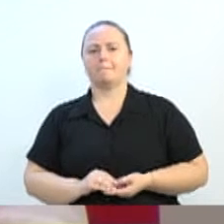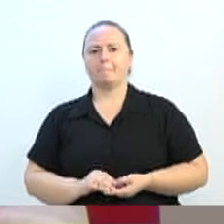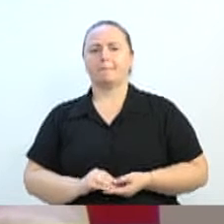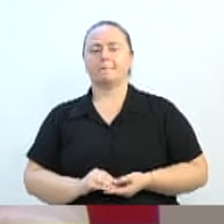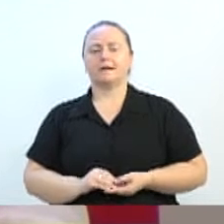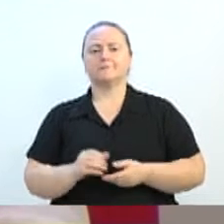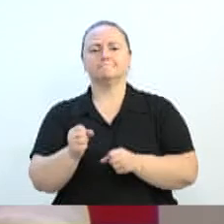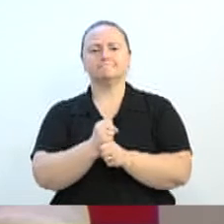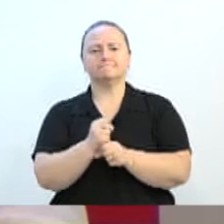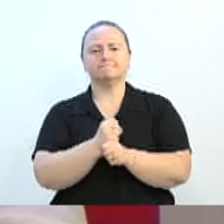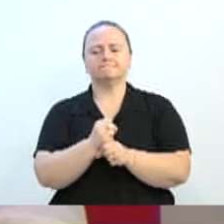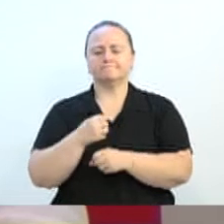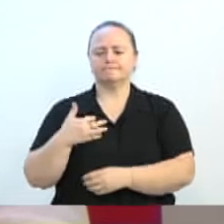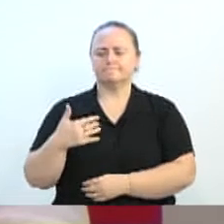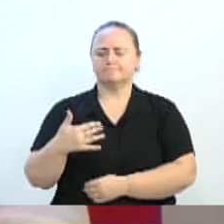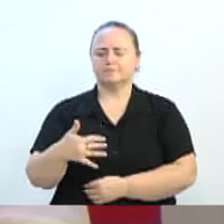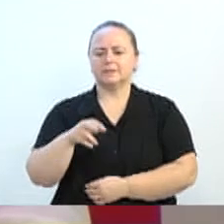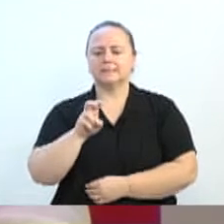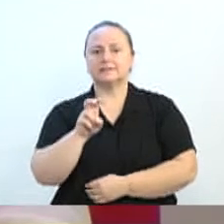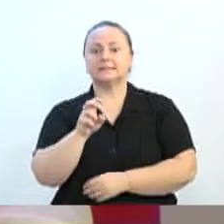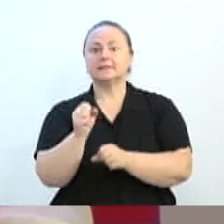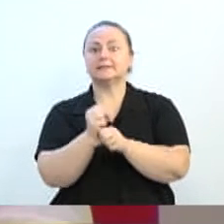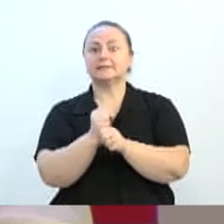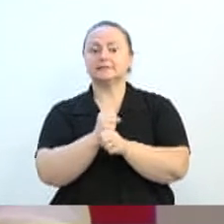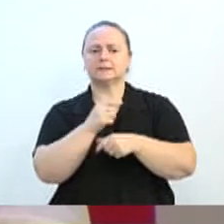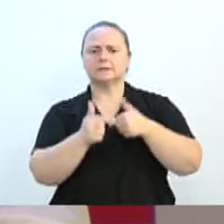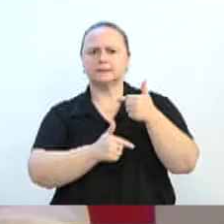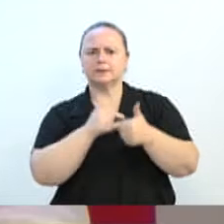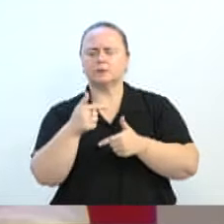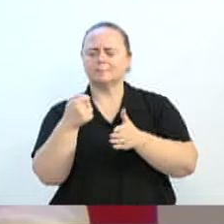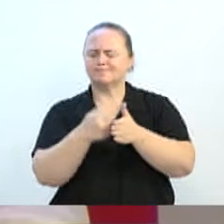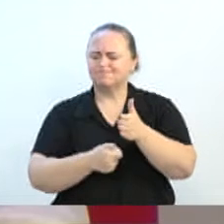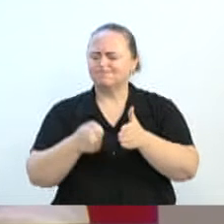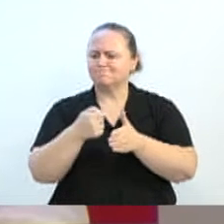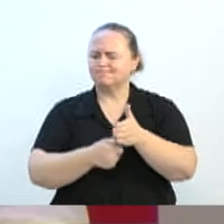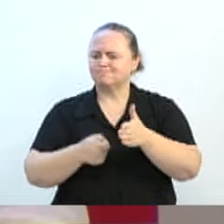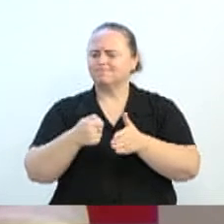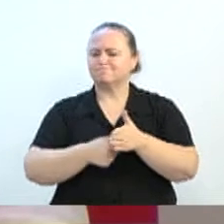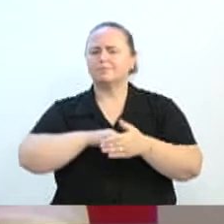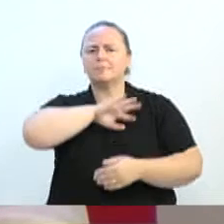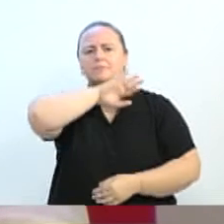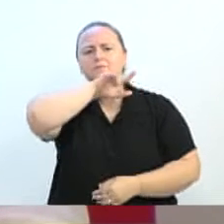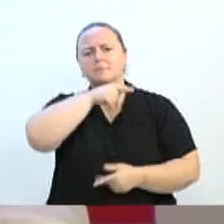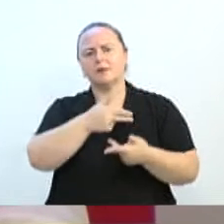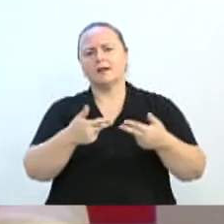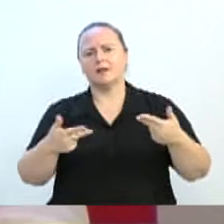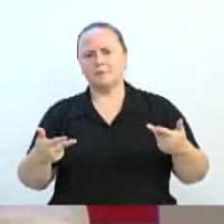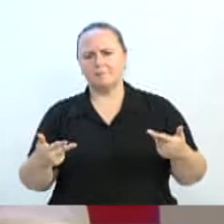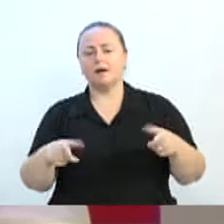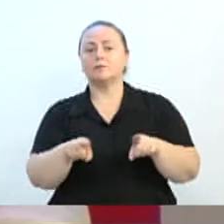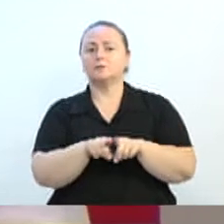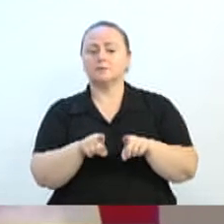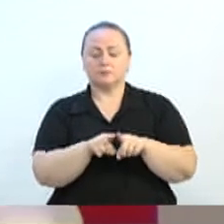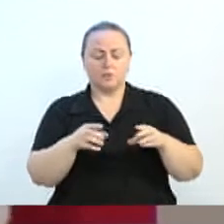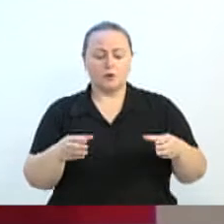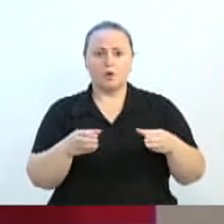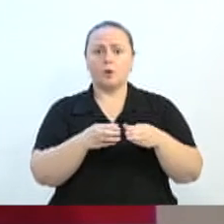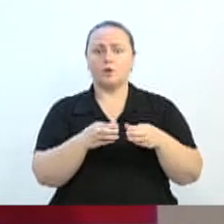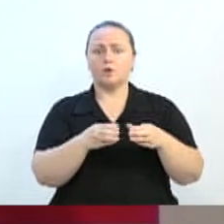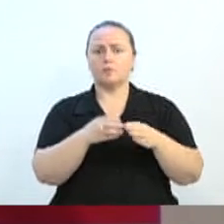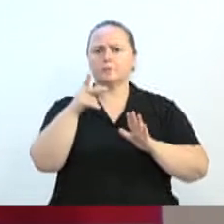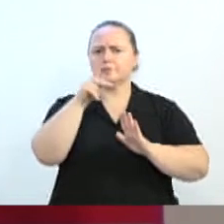cinco anos de trabalho tem lutado muito pelos animais e tem definido essa classe até